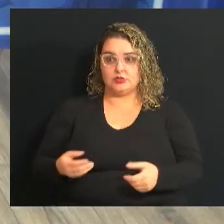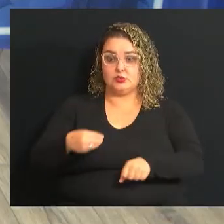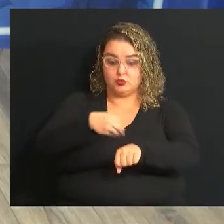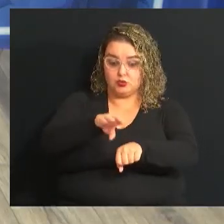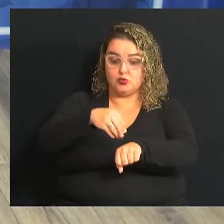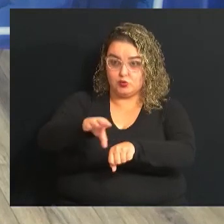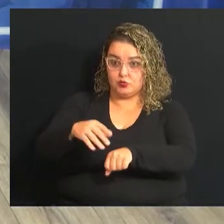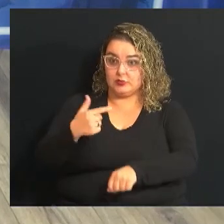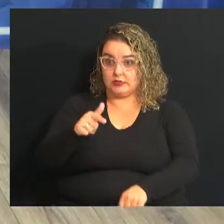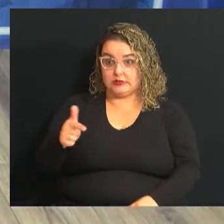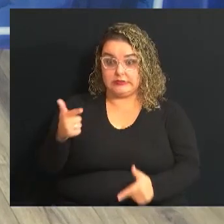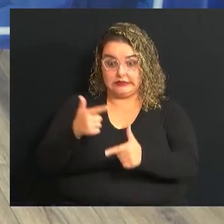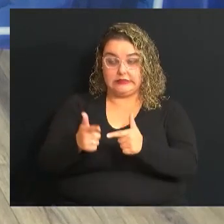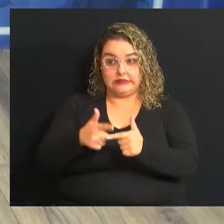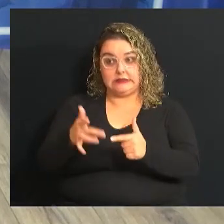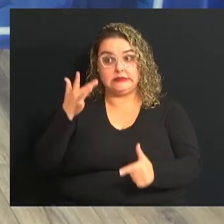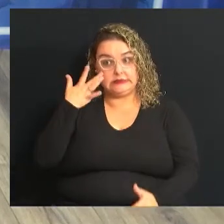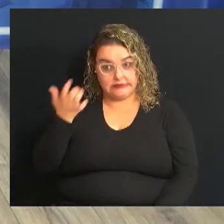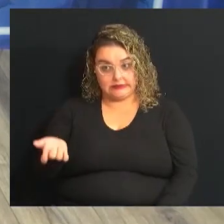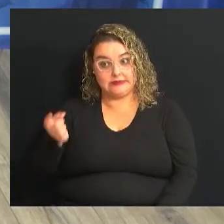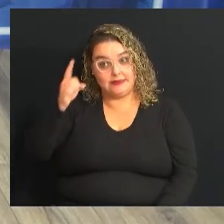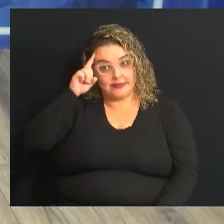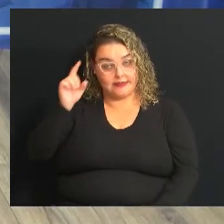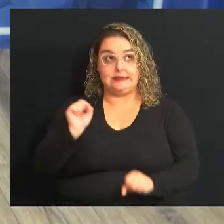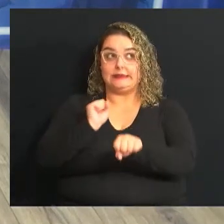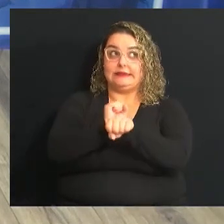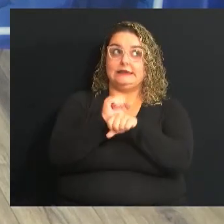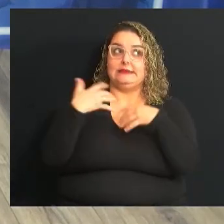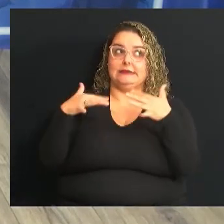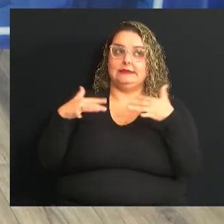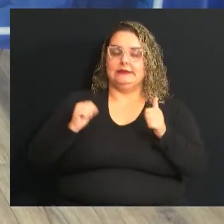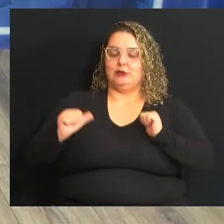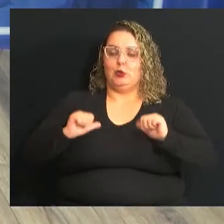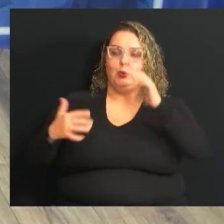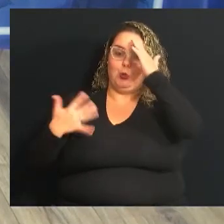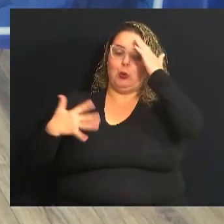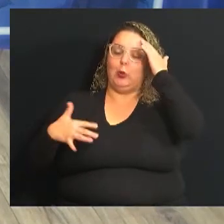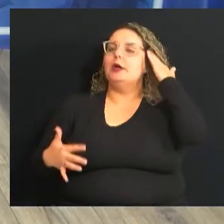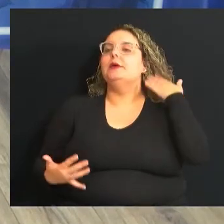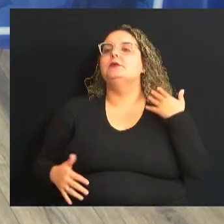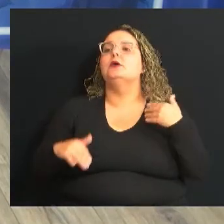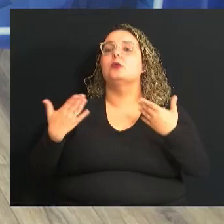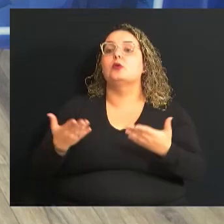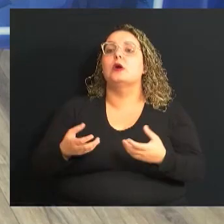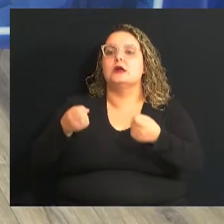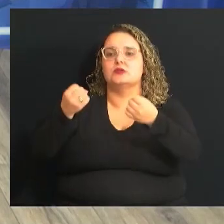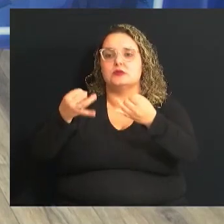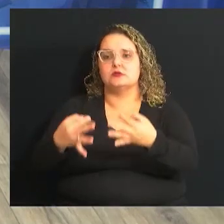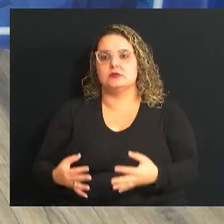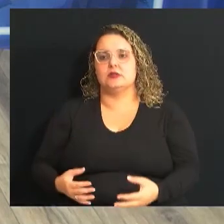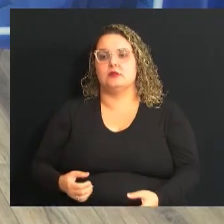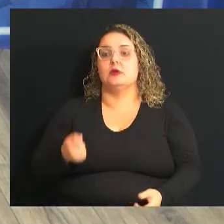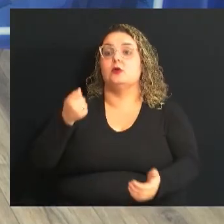comprando aquele produto porque eu tenho interesse naquela oferta que é apresentada. E